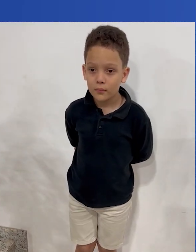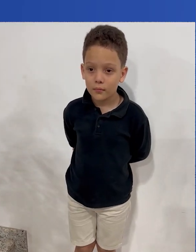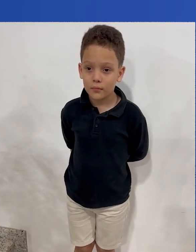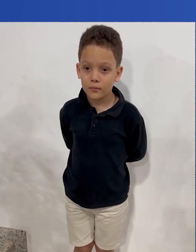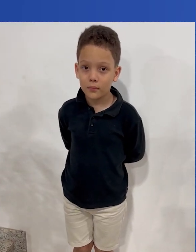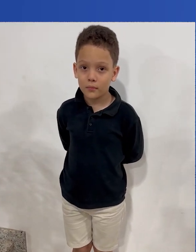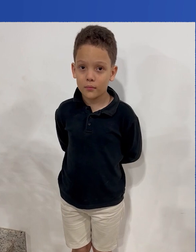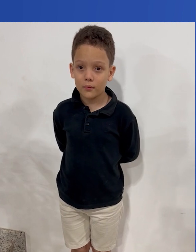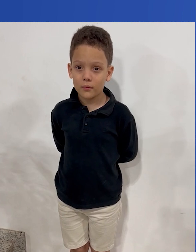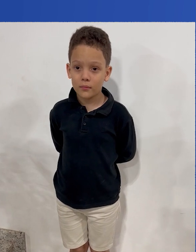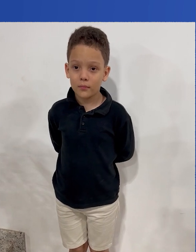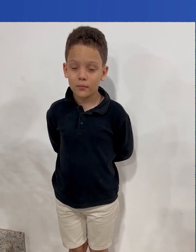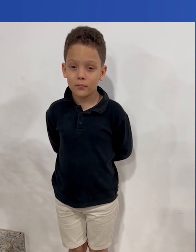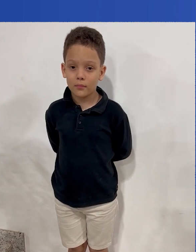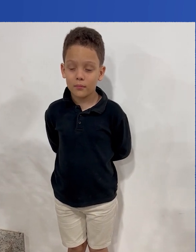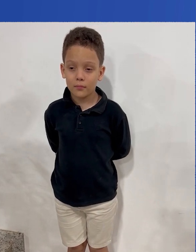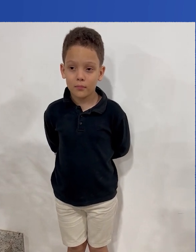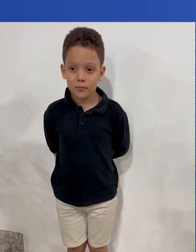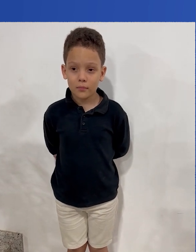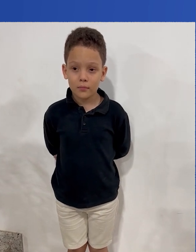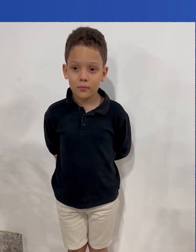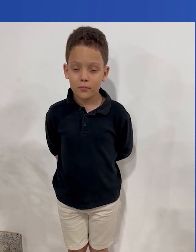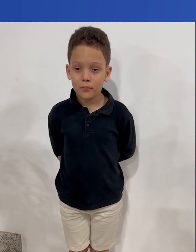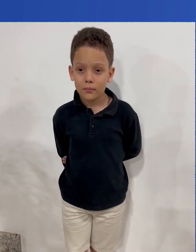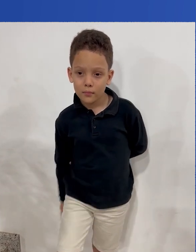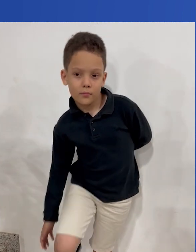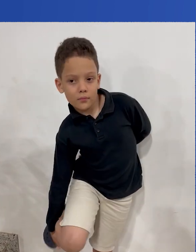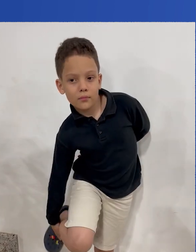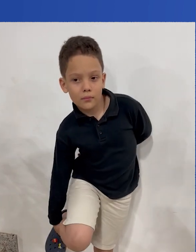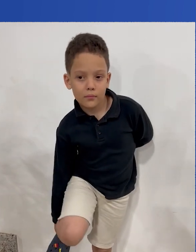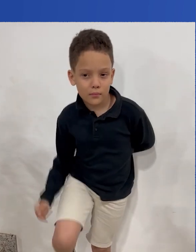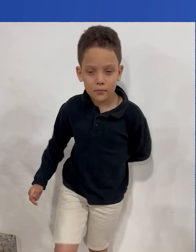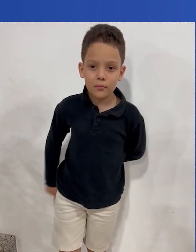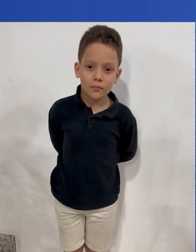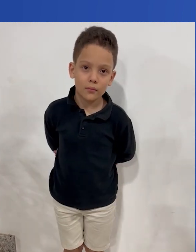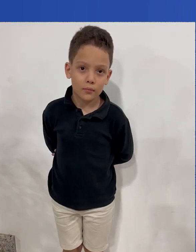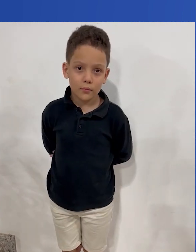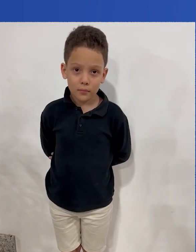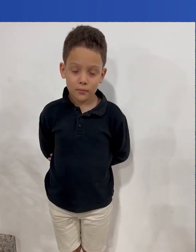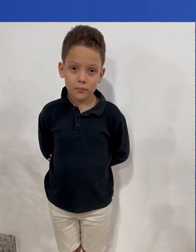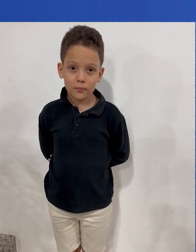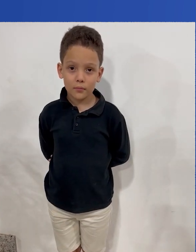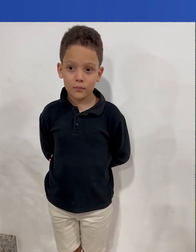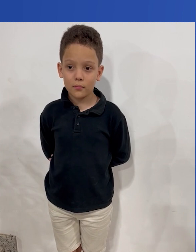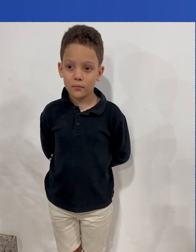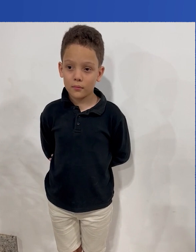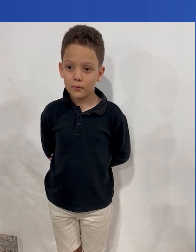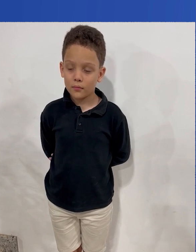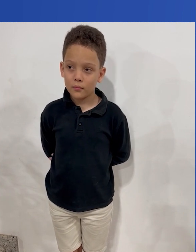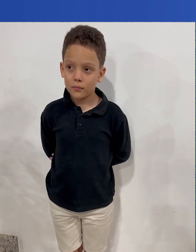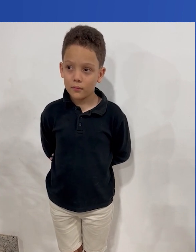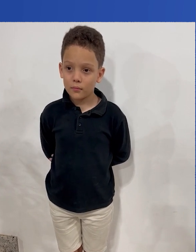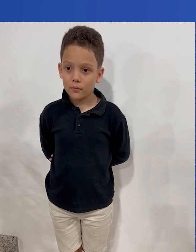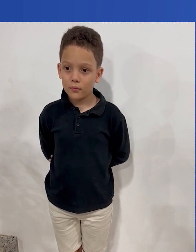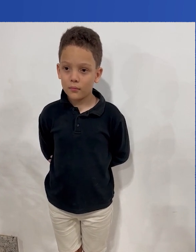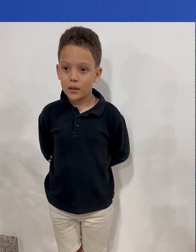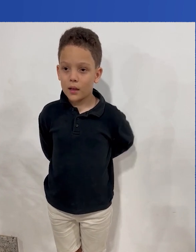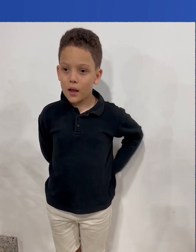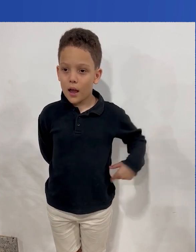Mateus capítulo 13, comparando com Mateus capítulo 17, o que Jesus diz sobre a